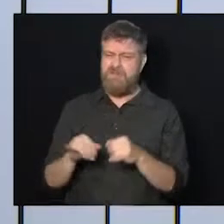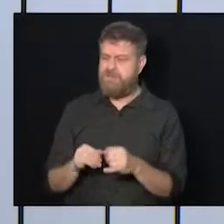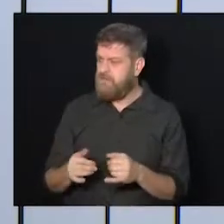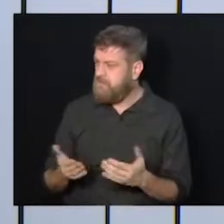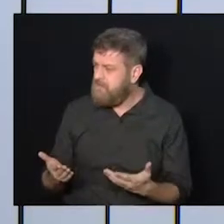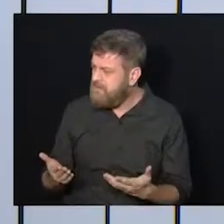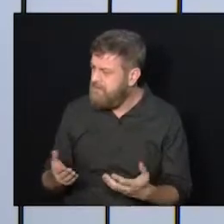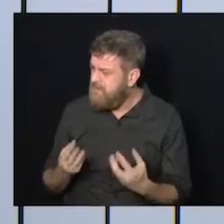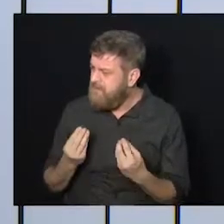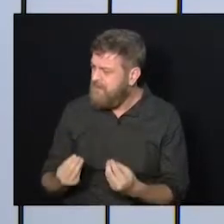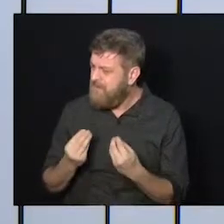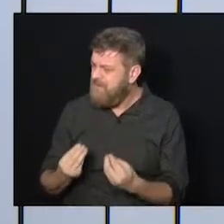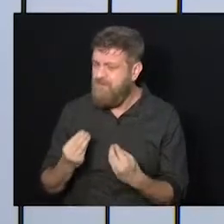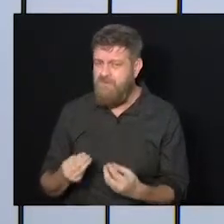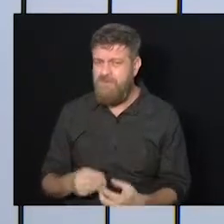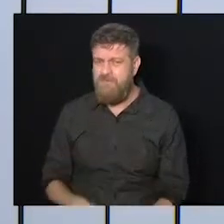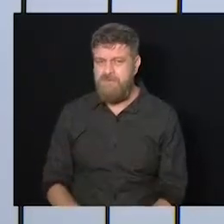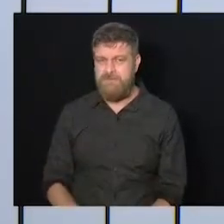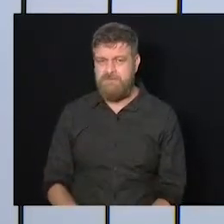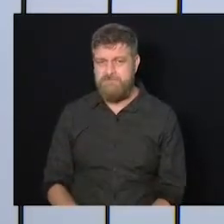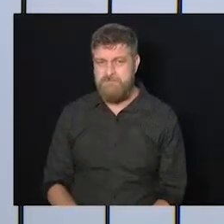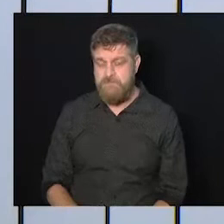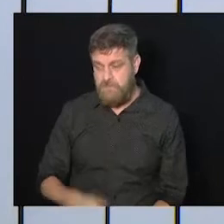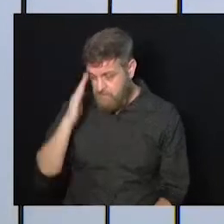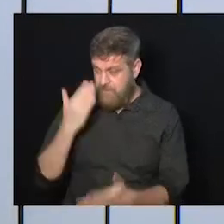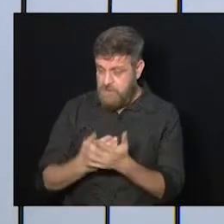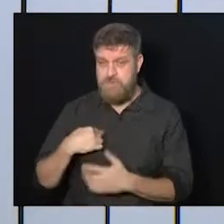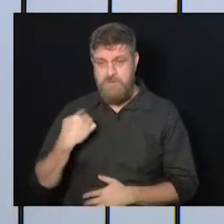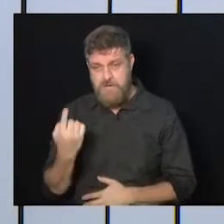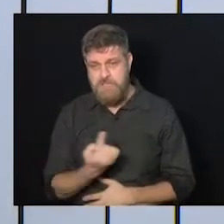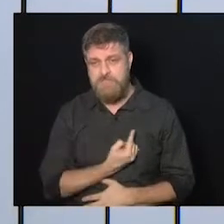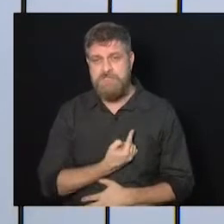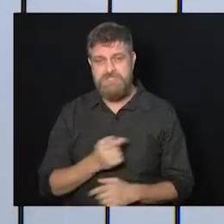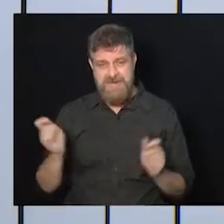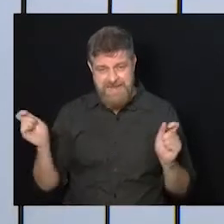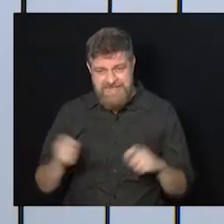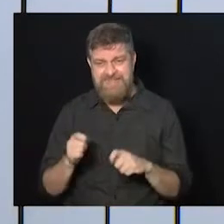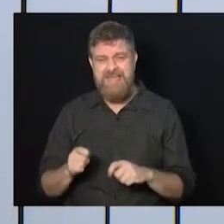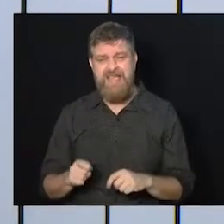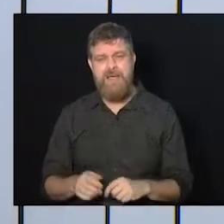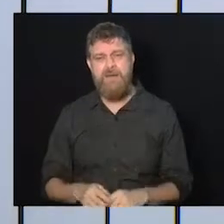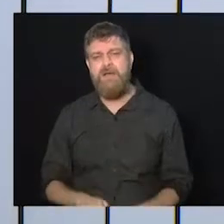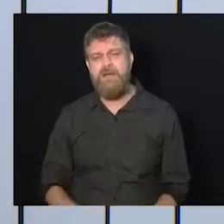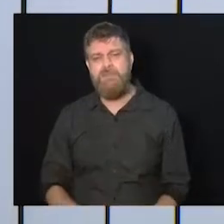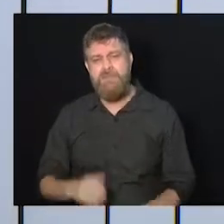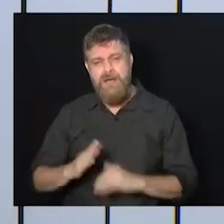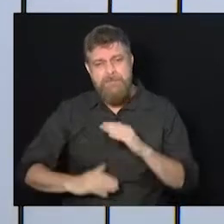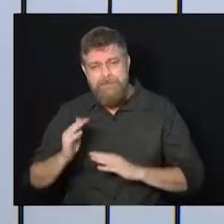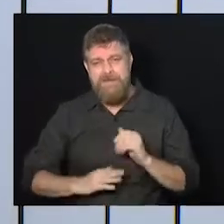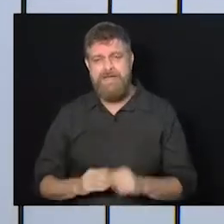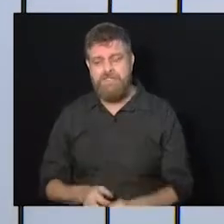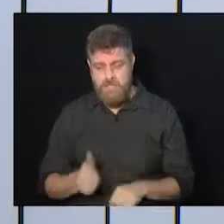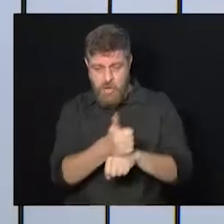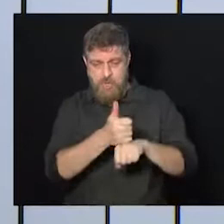tipo de pensamento. Sim. Né? Eu acho que a gente poderia aproximar mais, tanto o